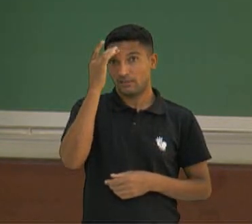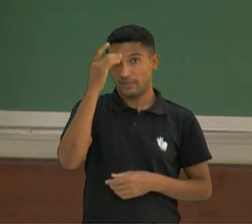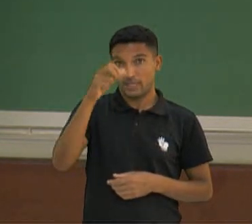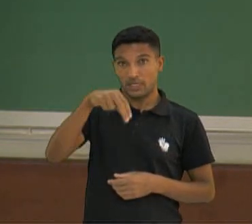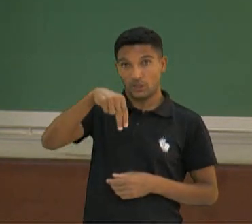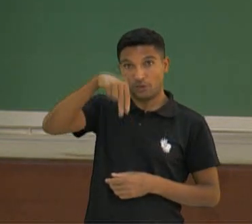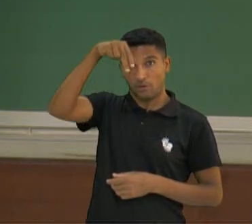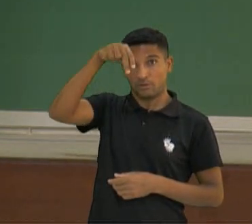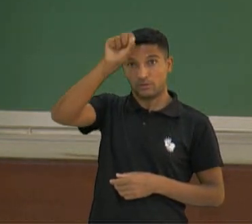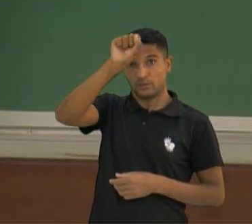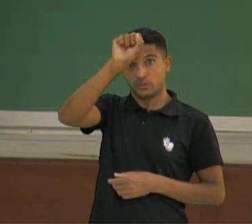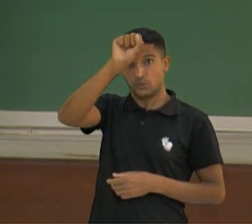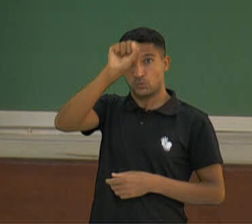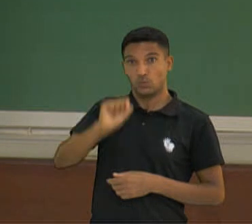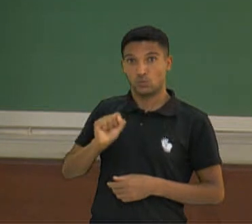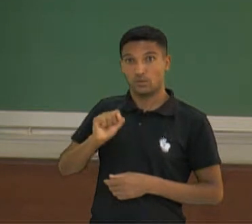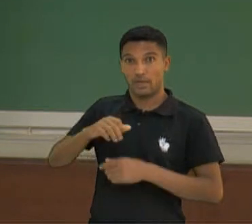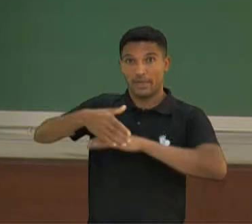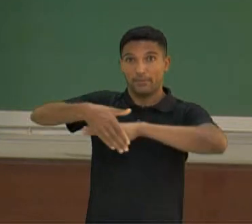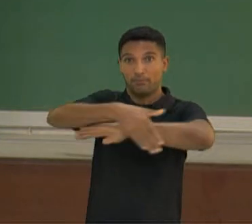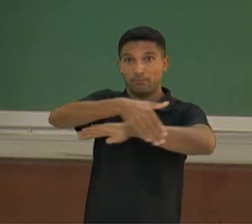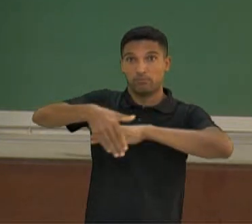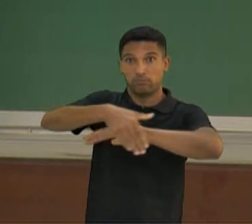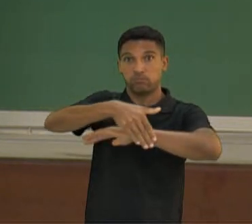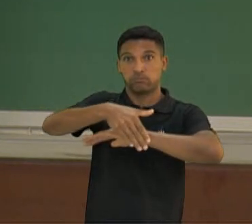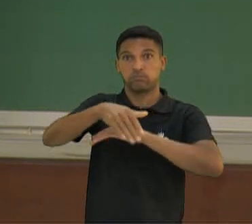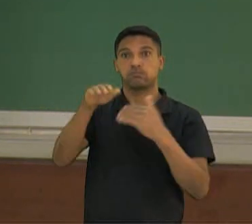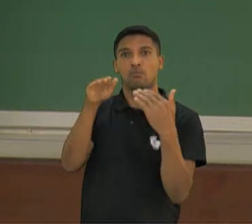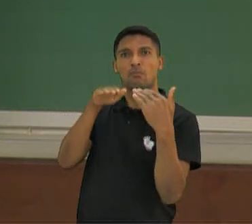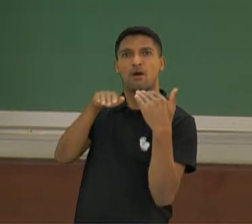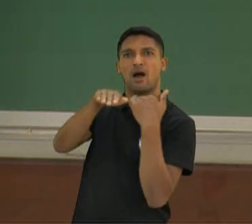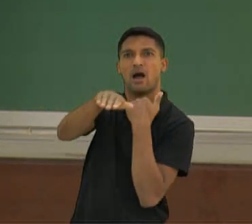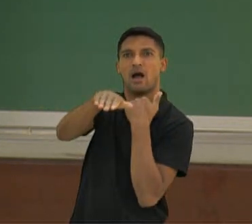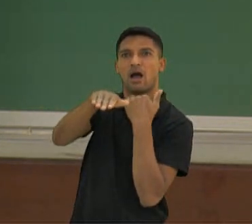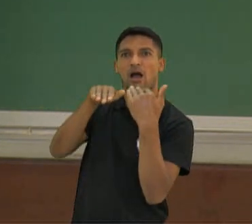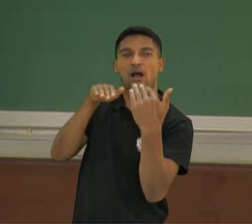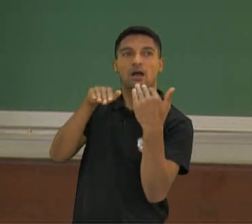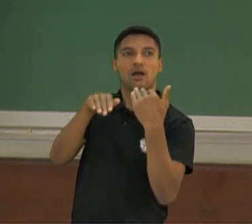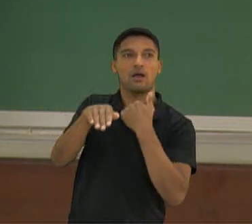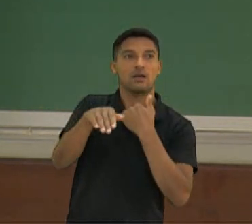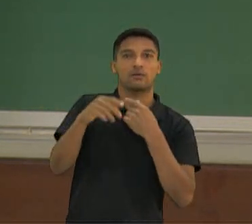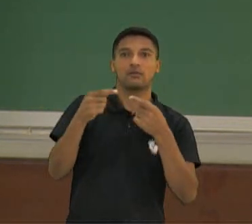um aumento da população em certos períodos, né.